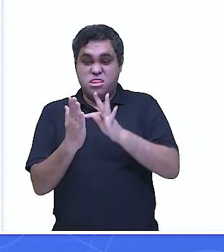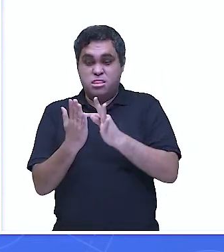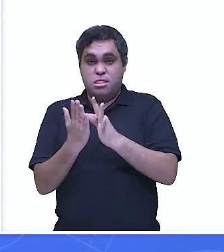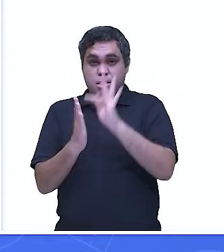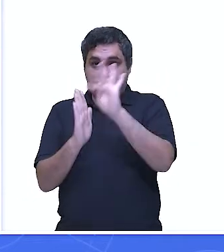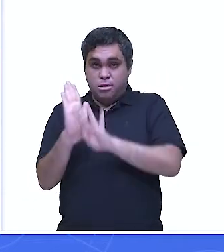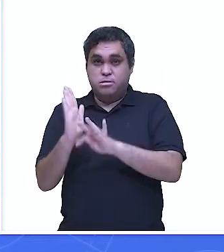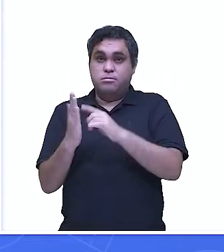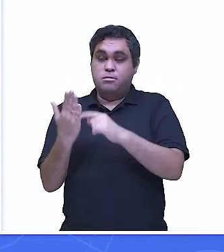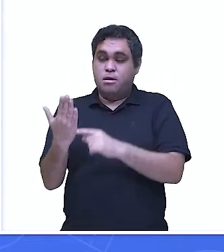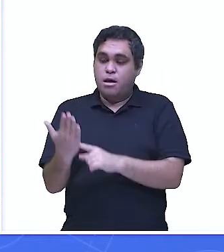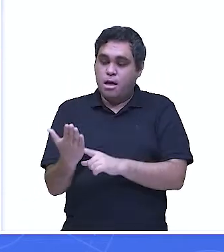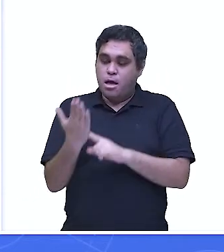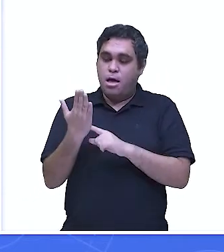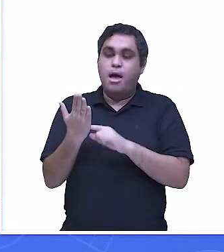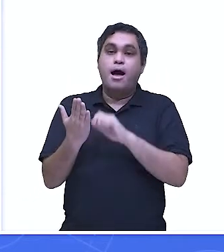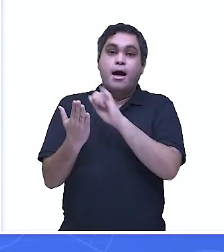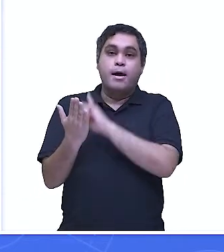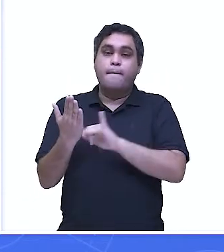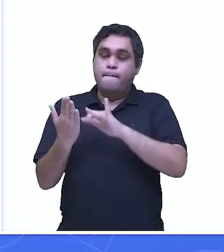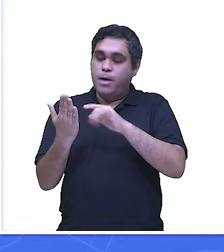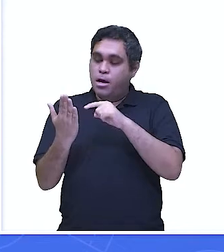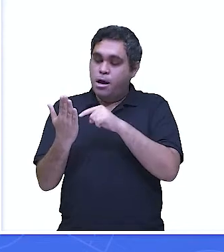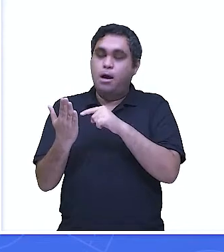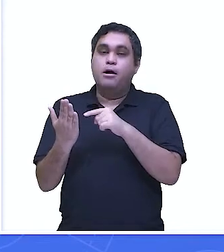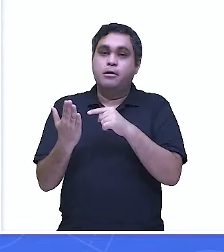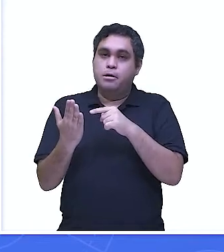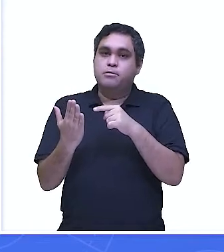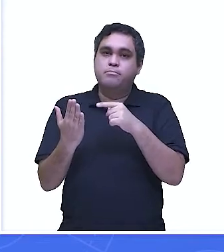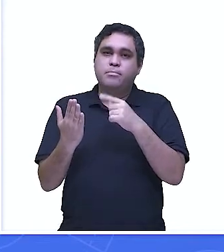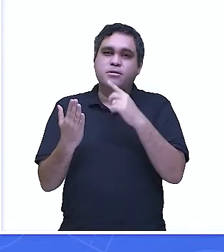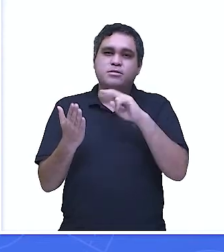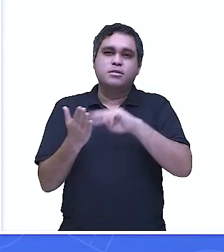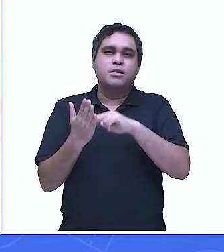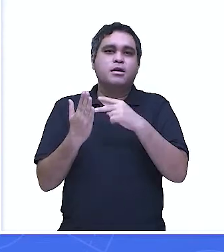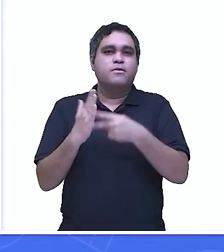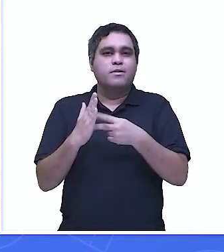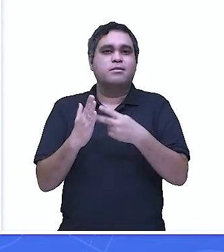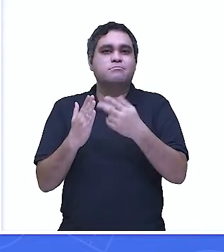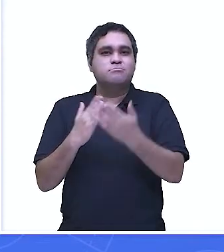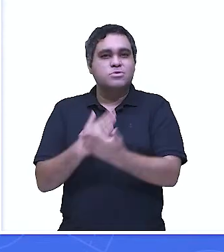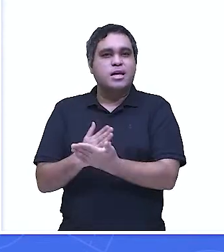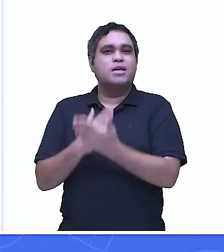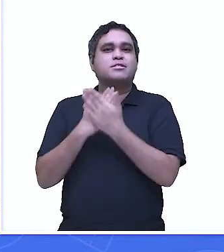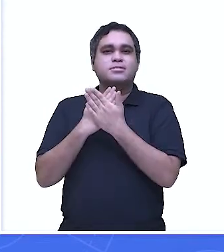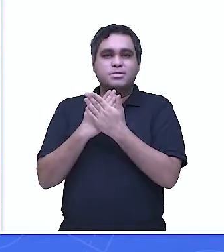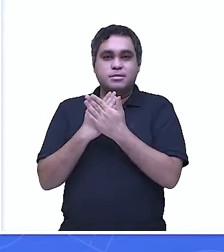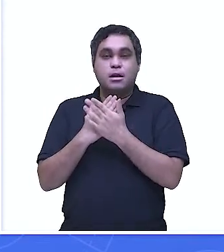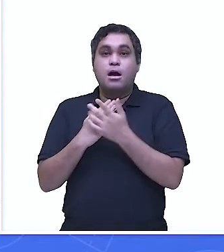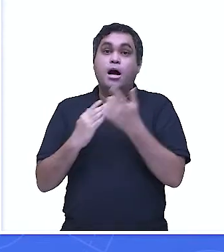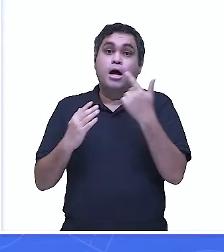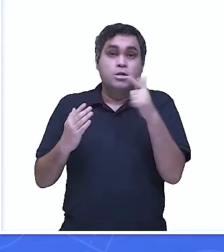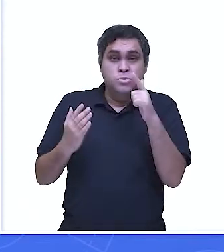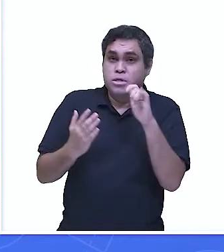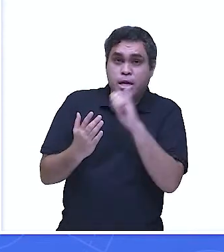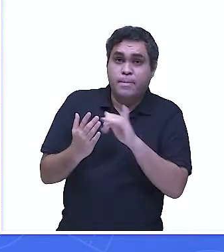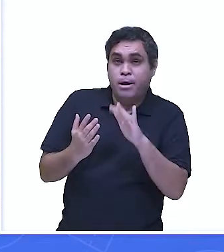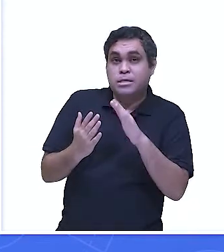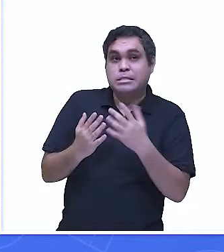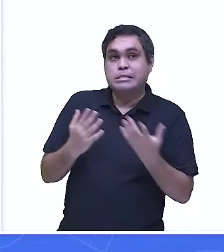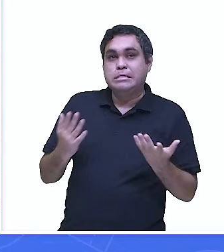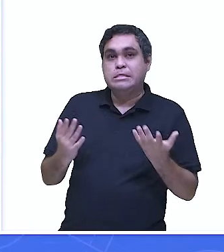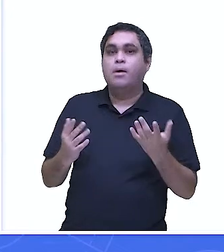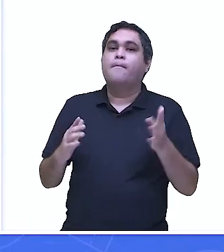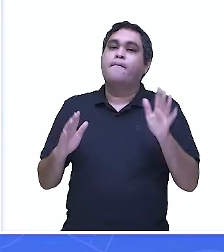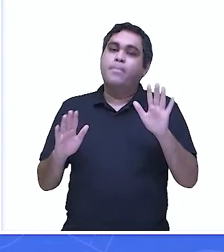ela nos diz bastante sobre aquele texto. Ai, mas se não tiver imagem, sempre tem uma outra maneira de